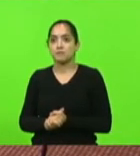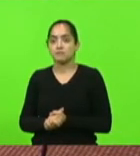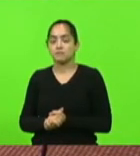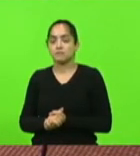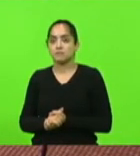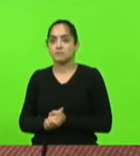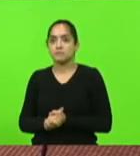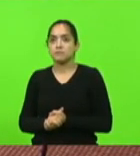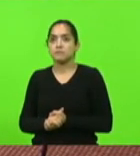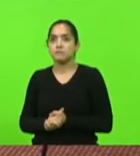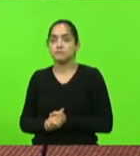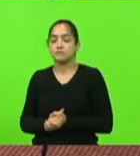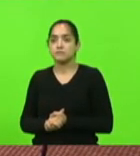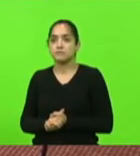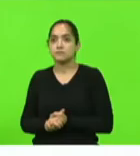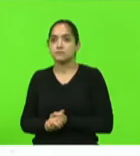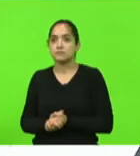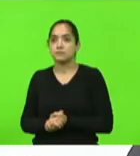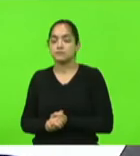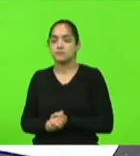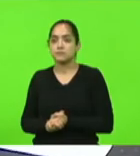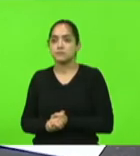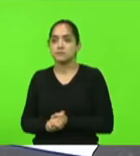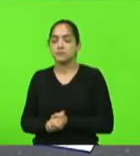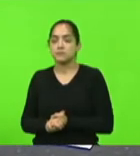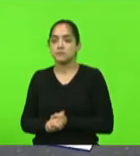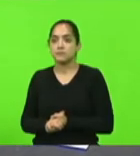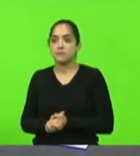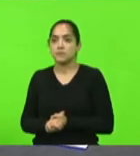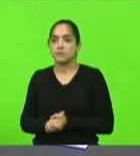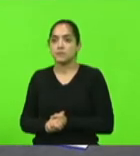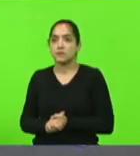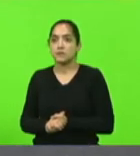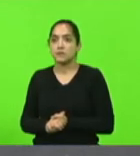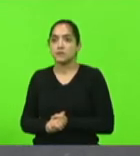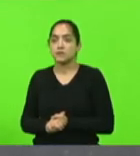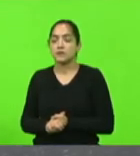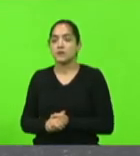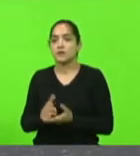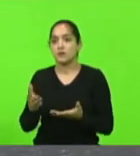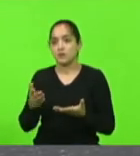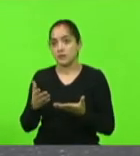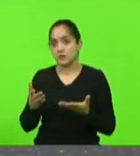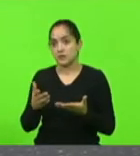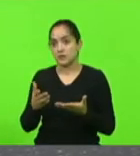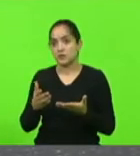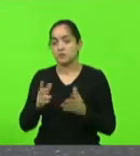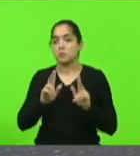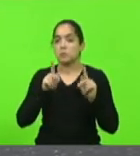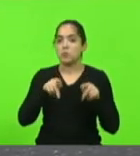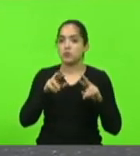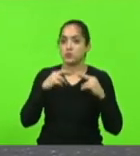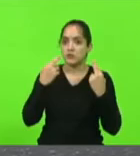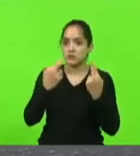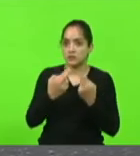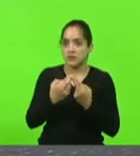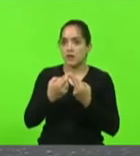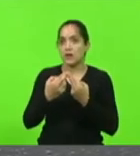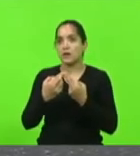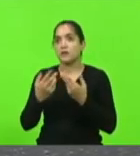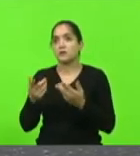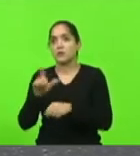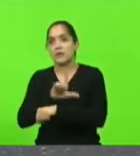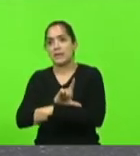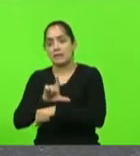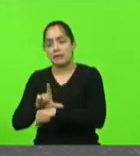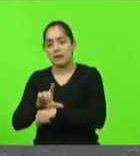Obrigado, deputado Vicente. E eu acredito que agora, tanto Pouso Redondo, quanto Lages, quanto Joinville,